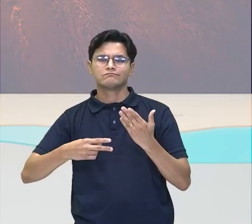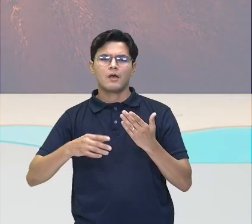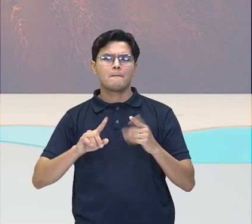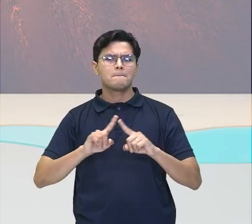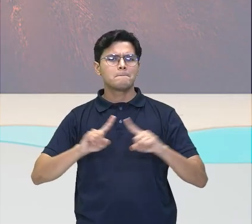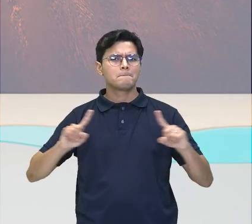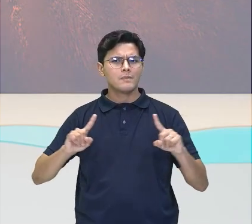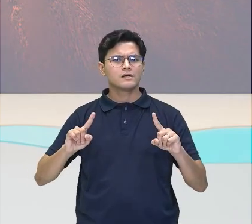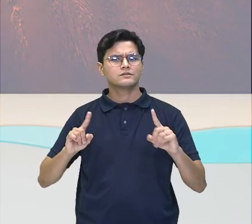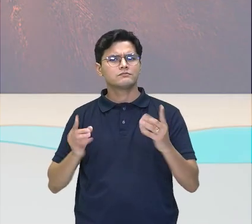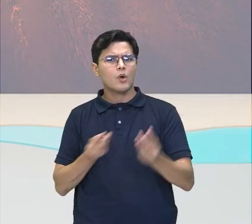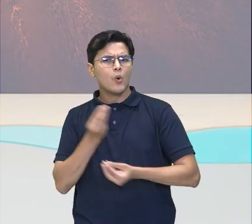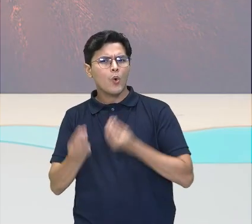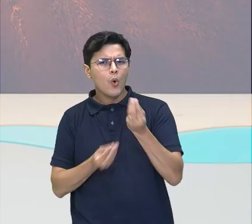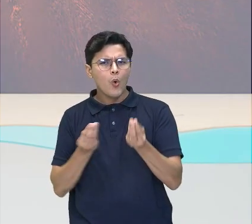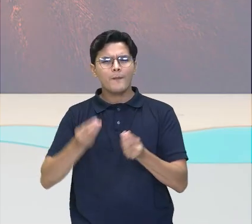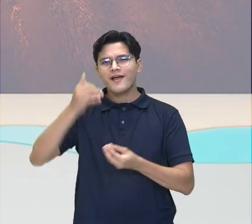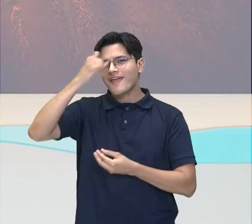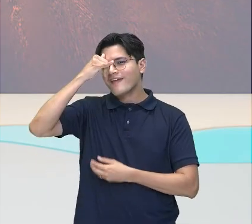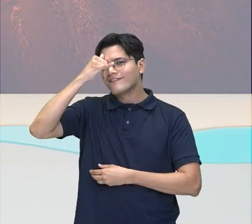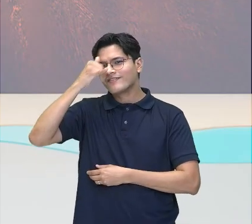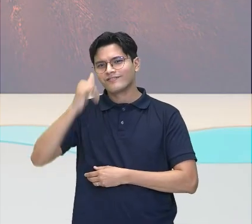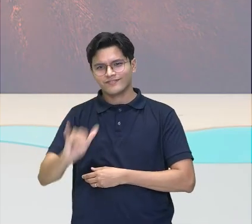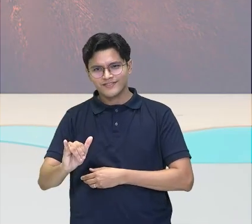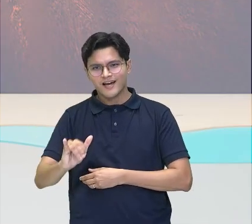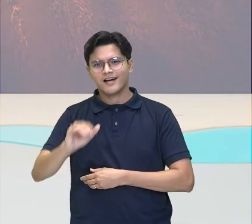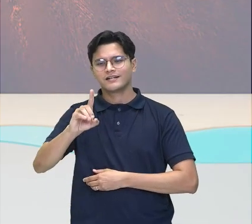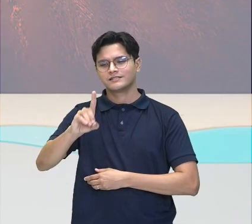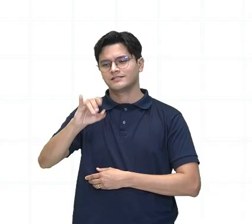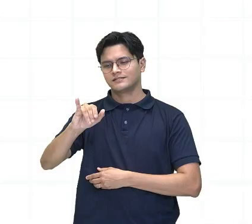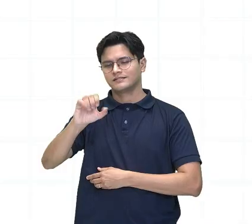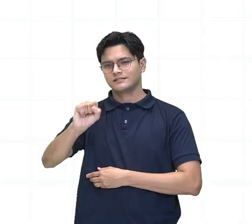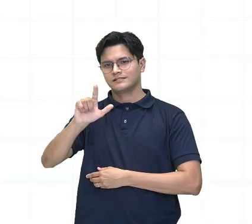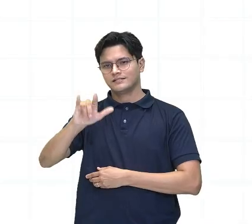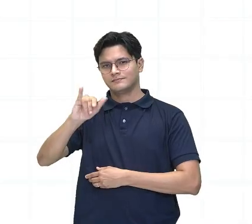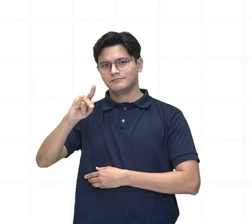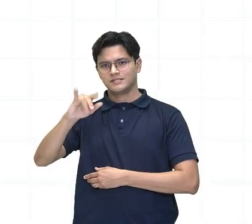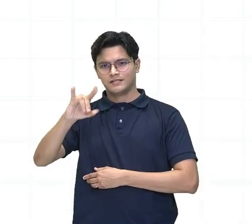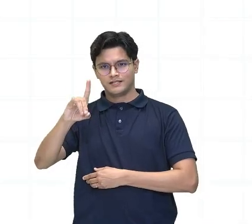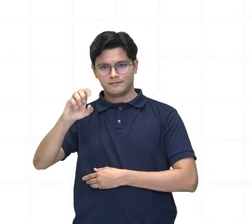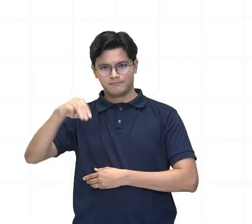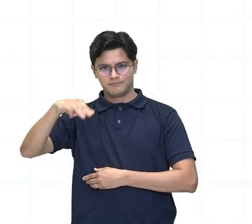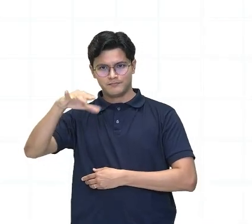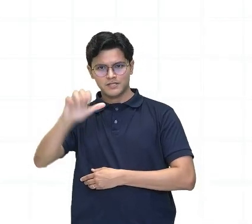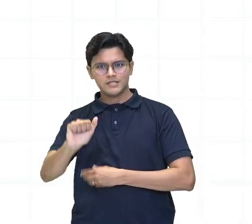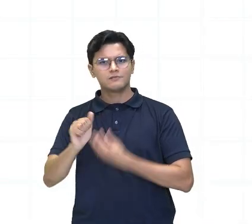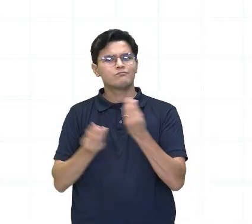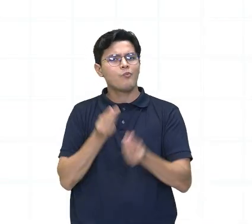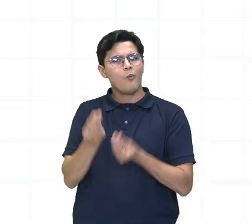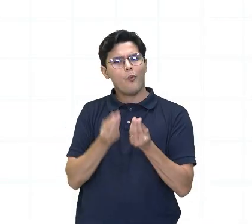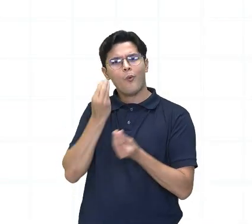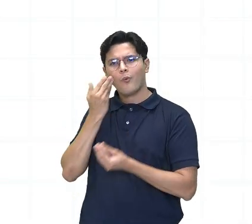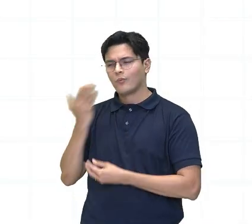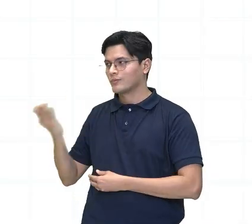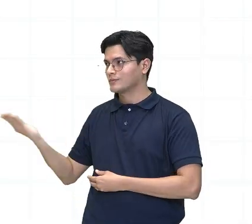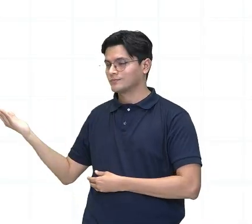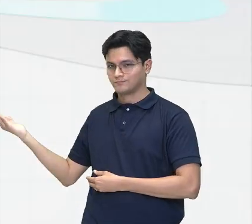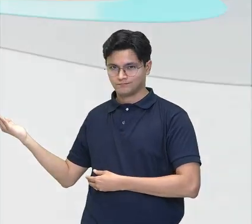como que a gente pode prevenir a dislipidemia? A gente vai falar um pouco agora da prevenção da dislipidemia